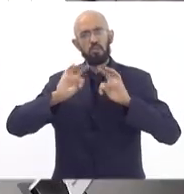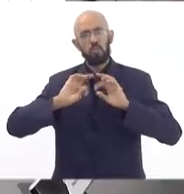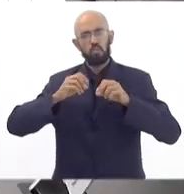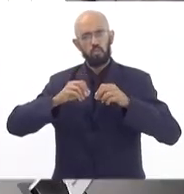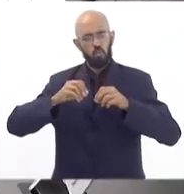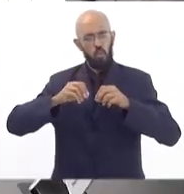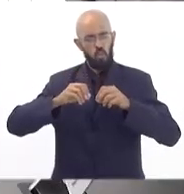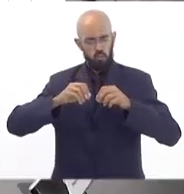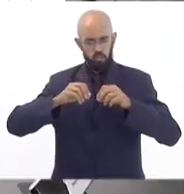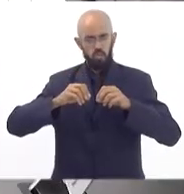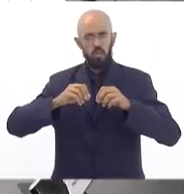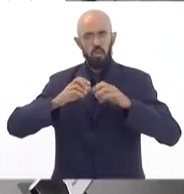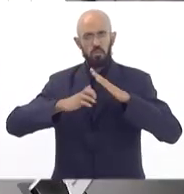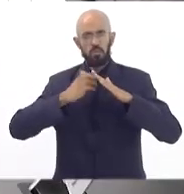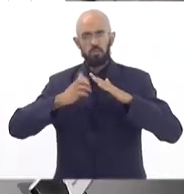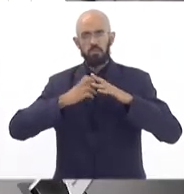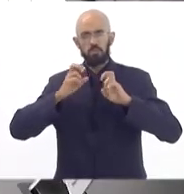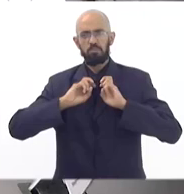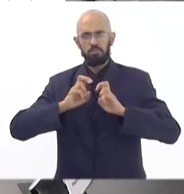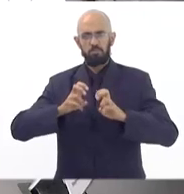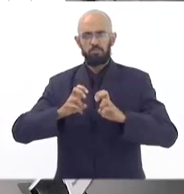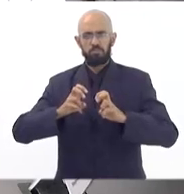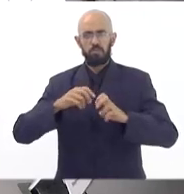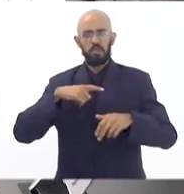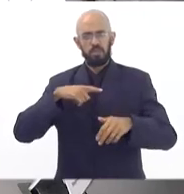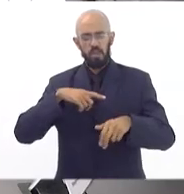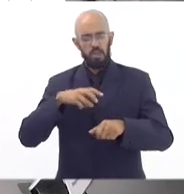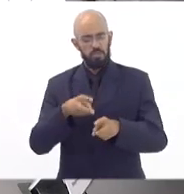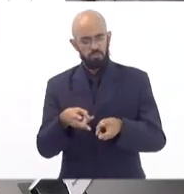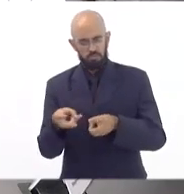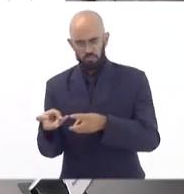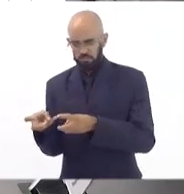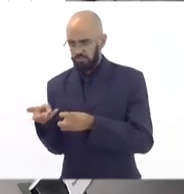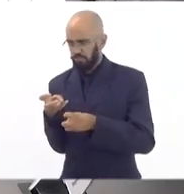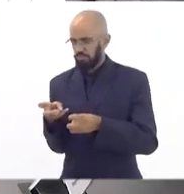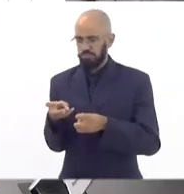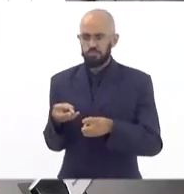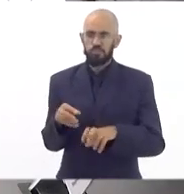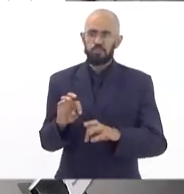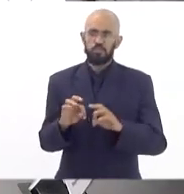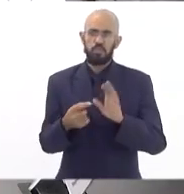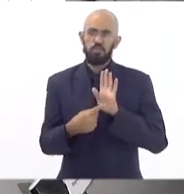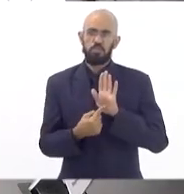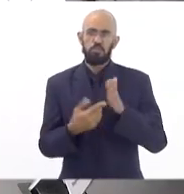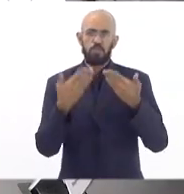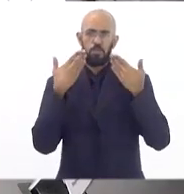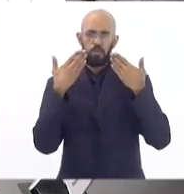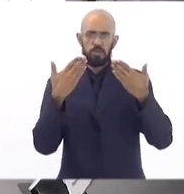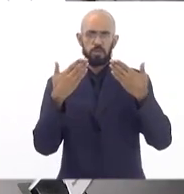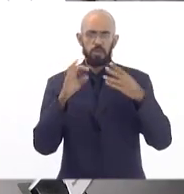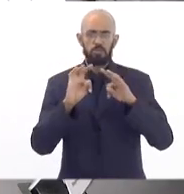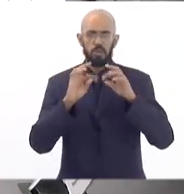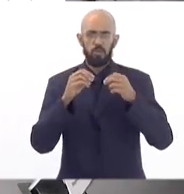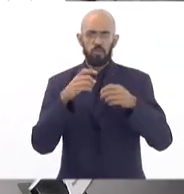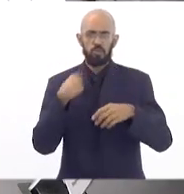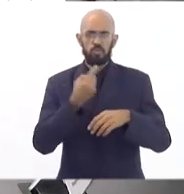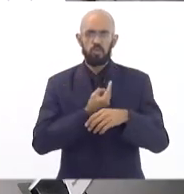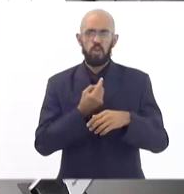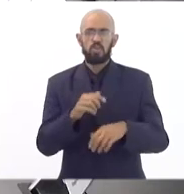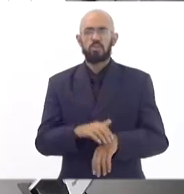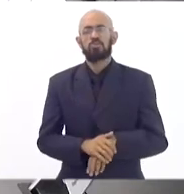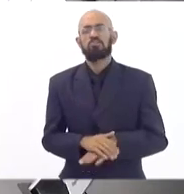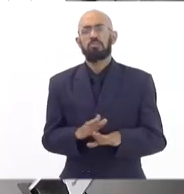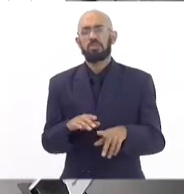fazer está tem os diagnósticos apresentados aqui para todos nós mais depois do